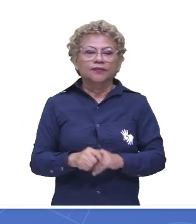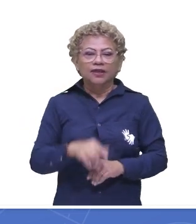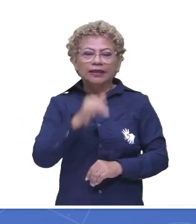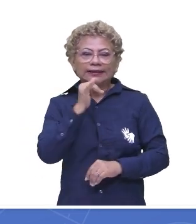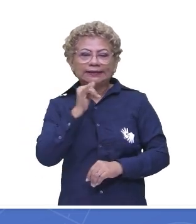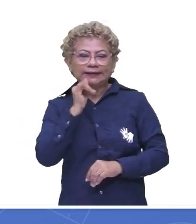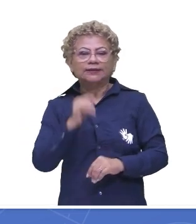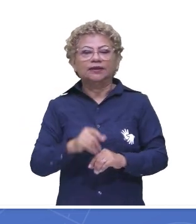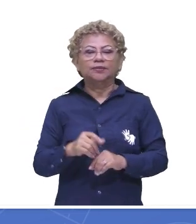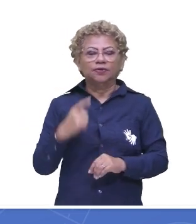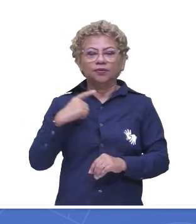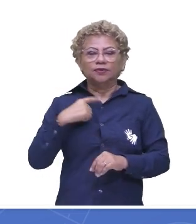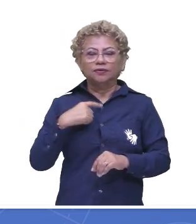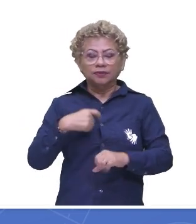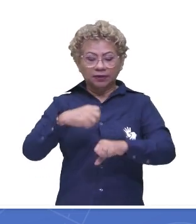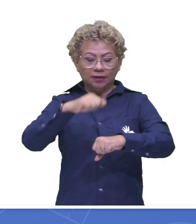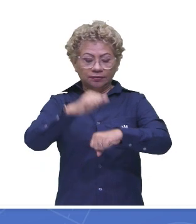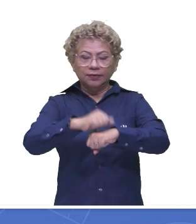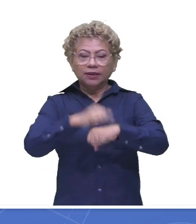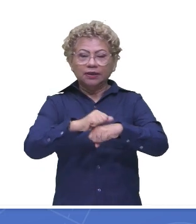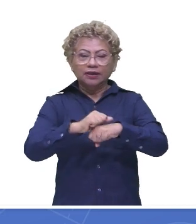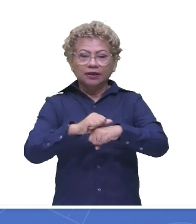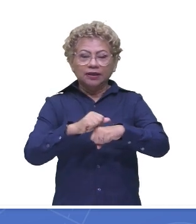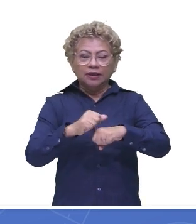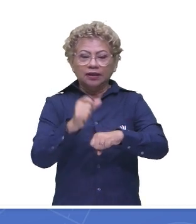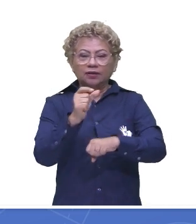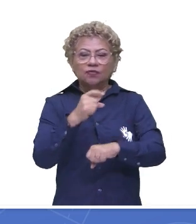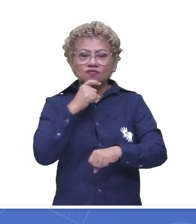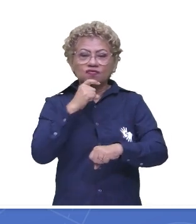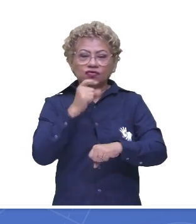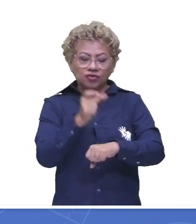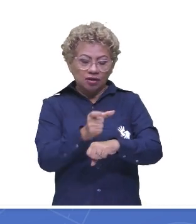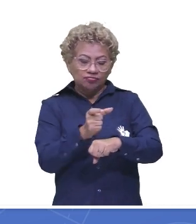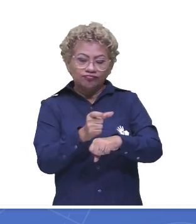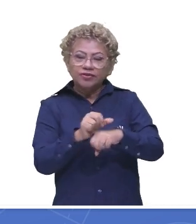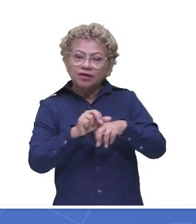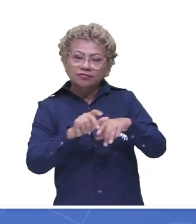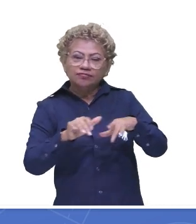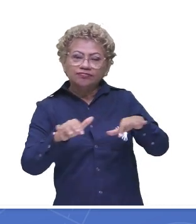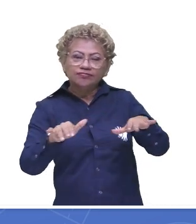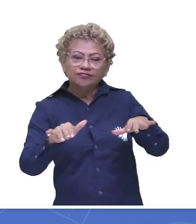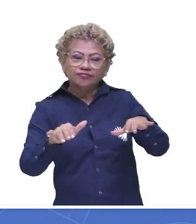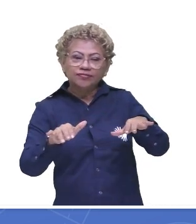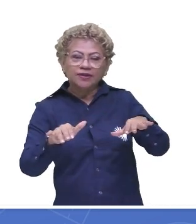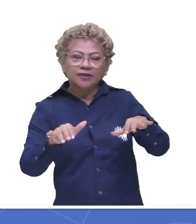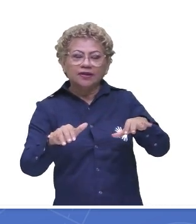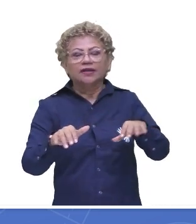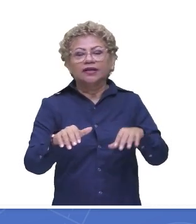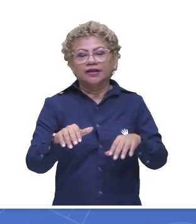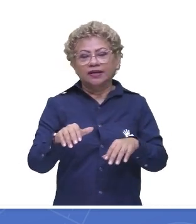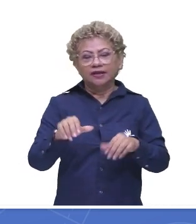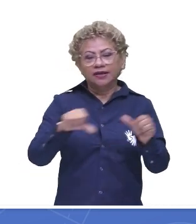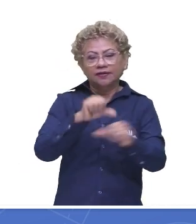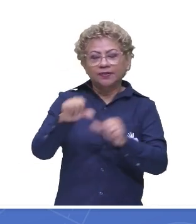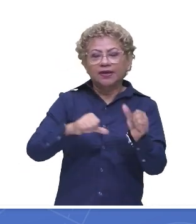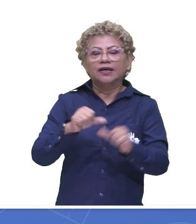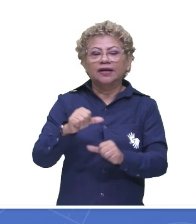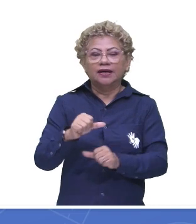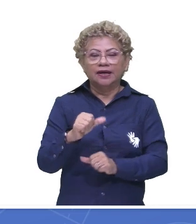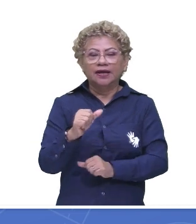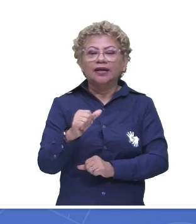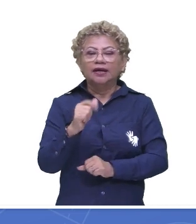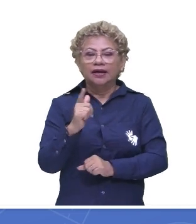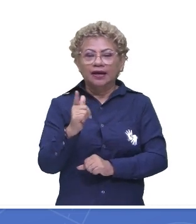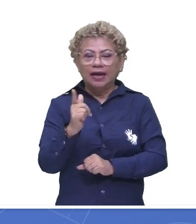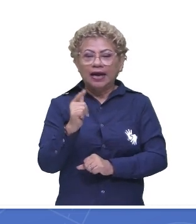temos fusão, tá certo? Quando você estende a roupa no varal, não é? Quando você estende a roupa molhada no varal e depois ela está seca, o